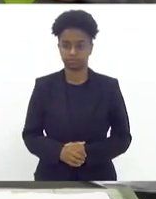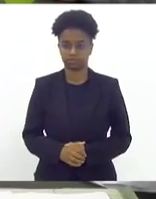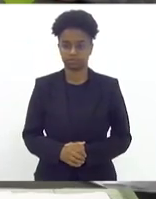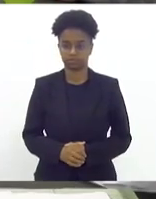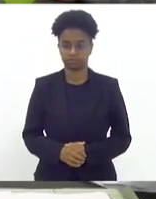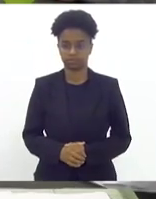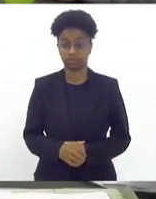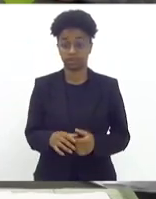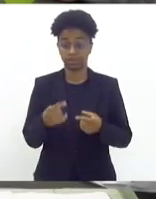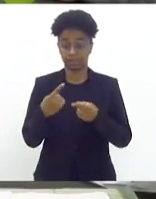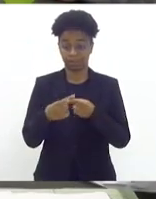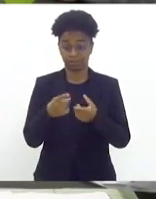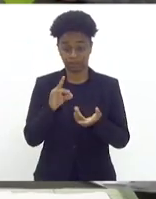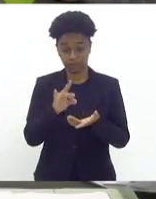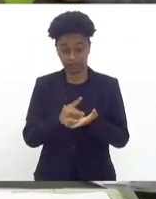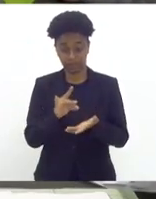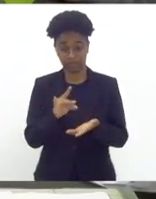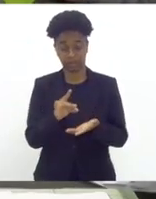certo, porque na verdade.